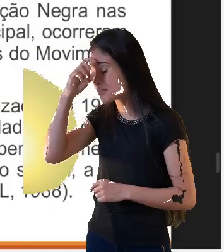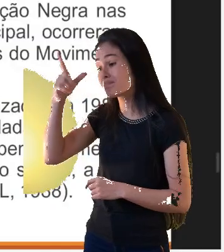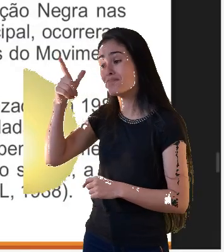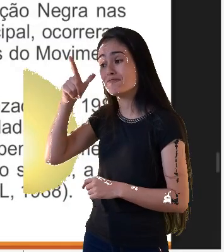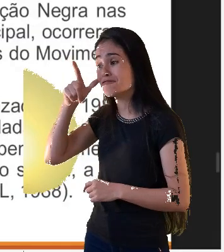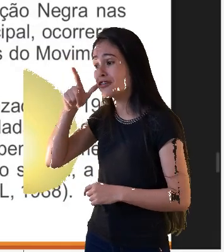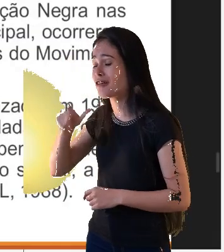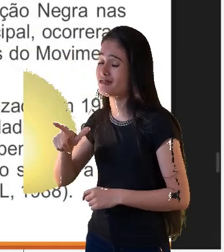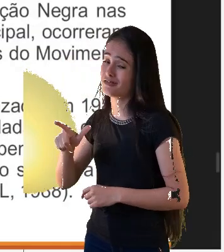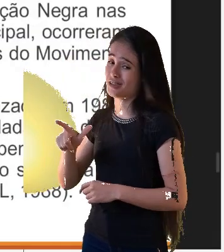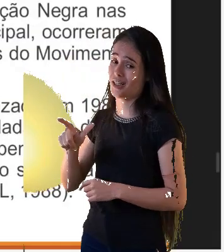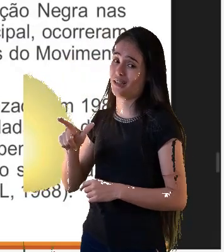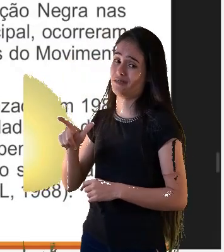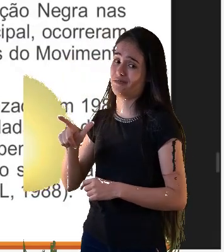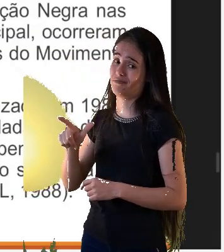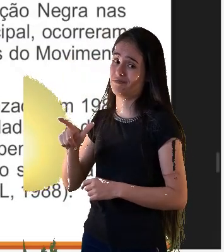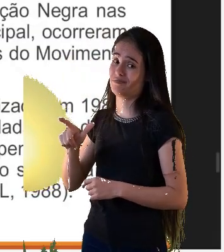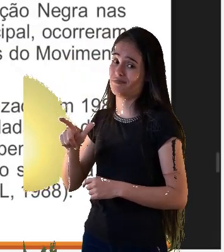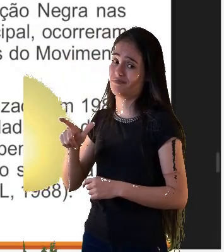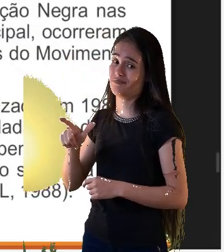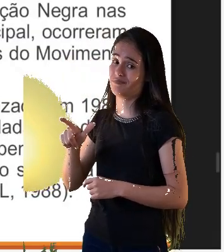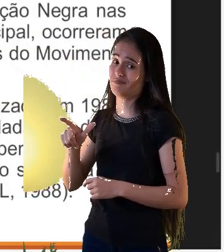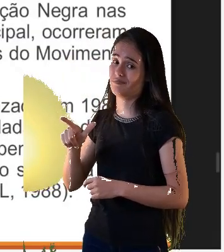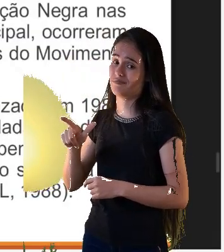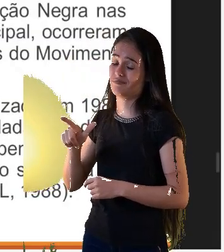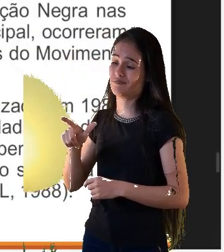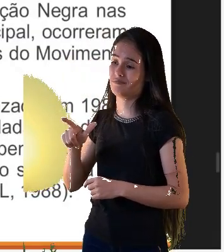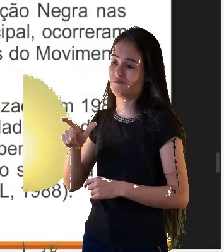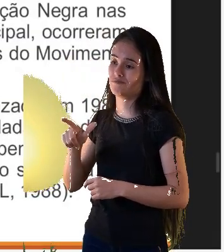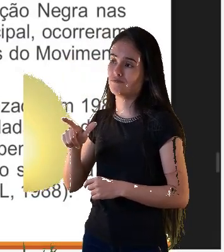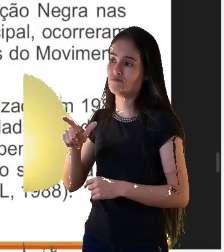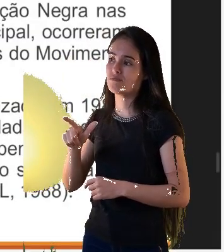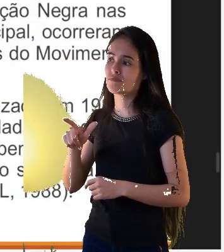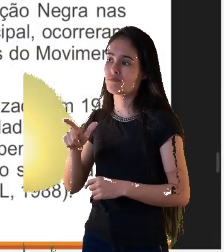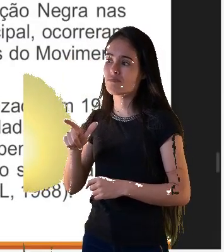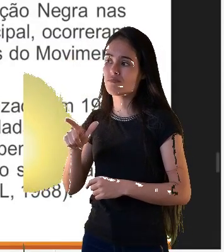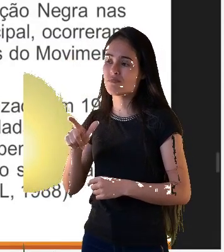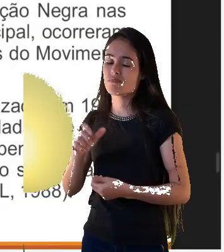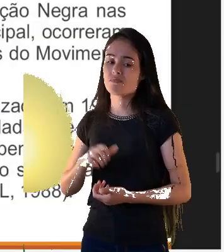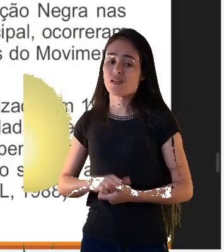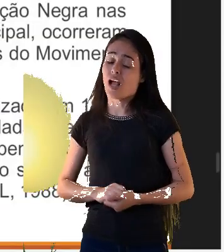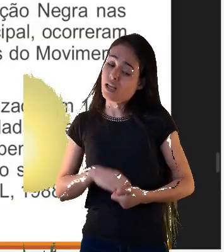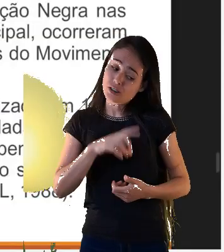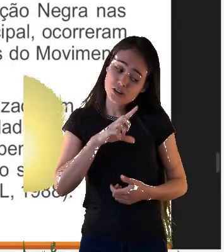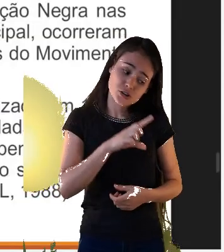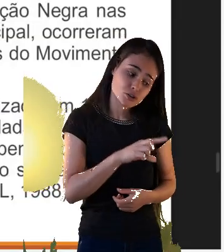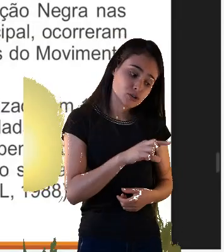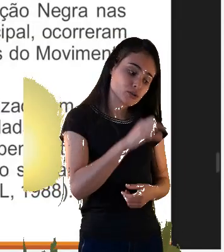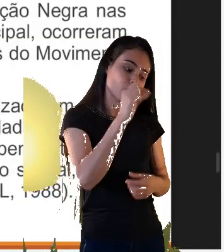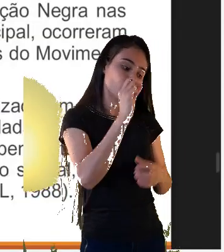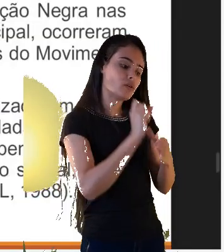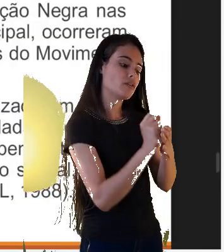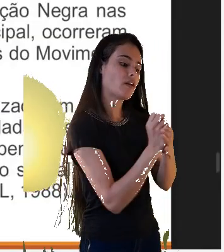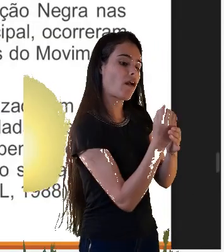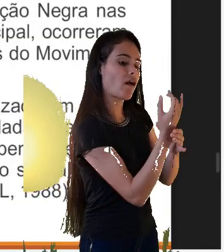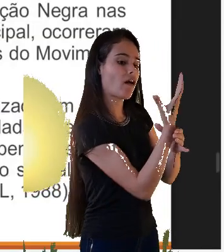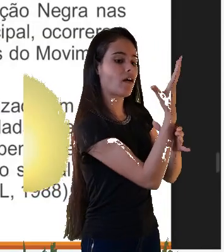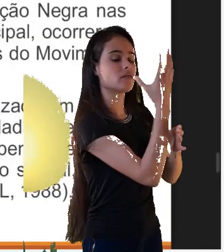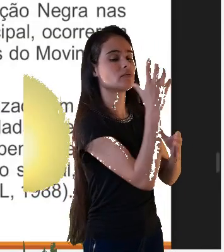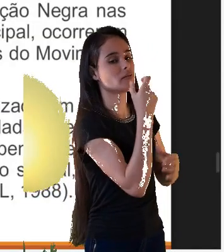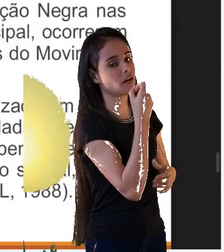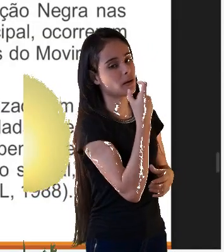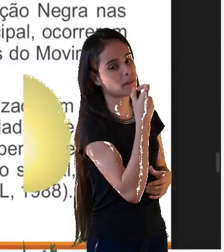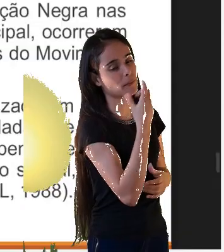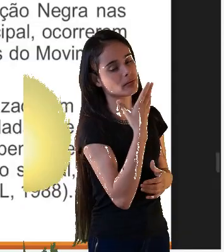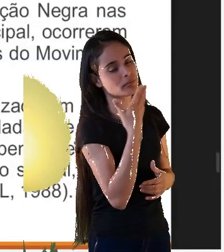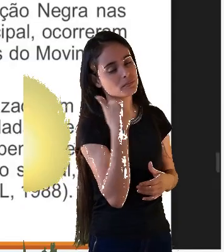saúde, né? Que também não é interessante, né? O interessante é valorizar o saber popular